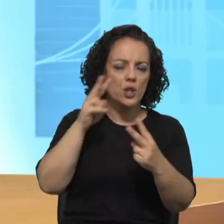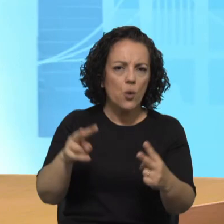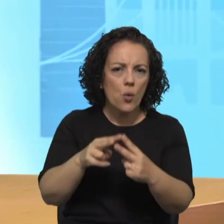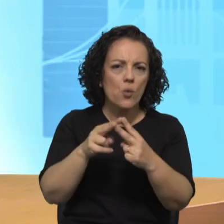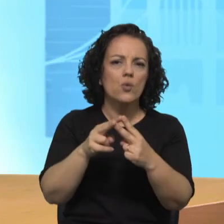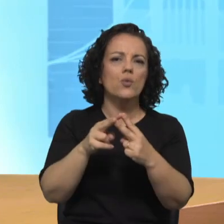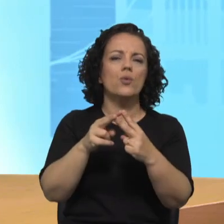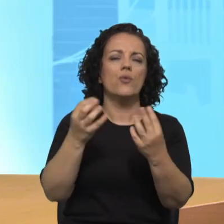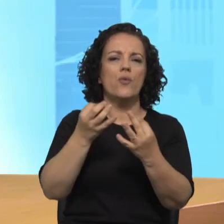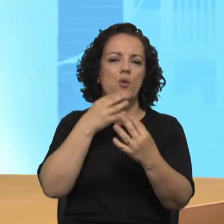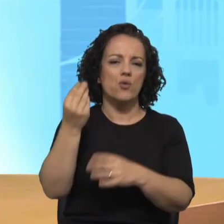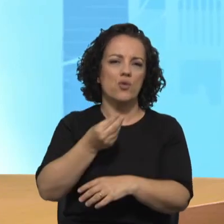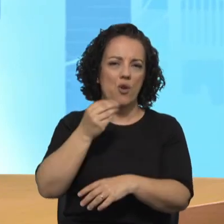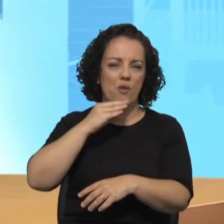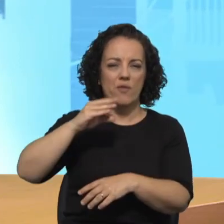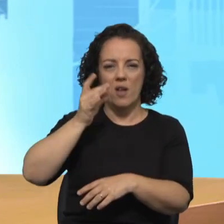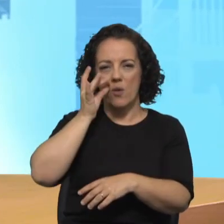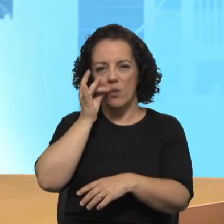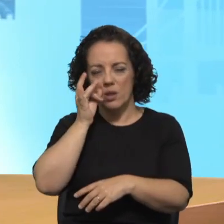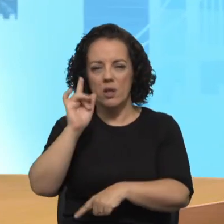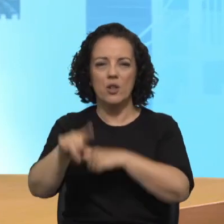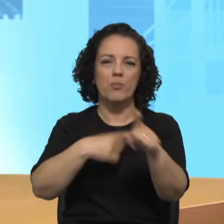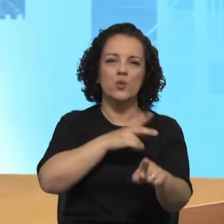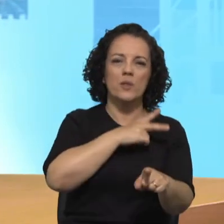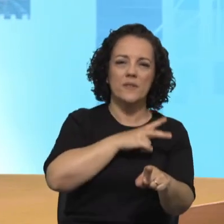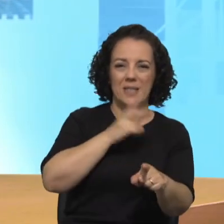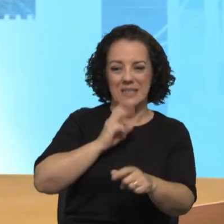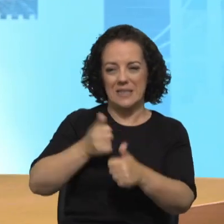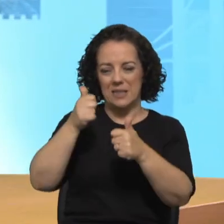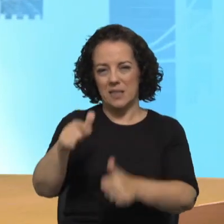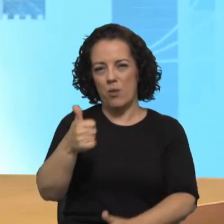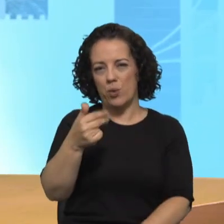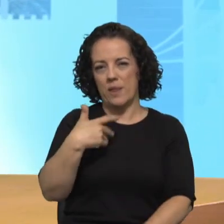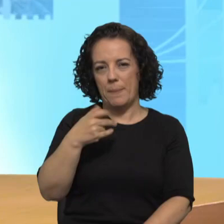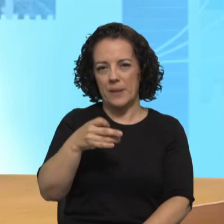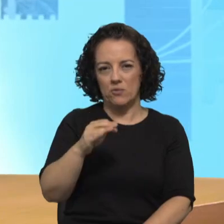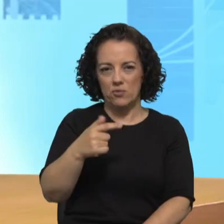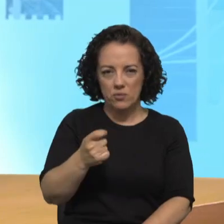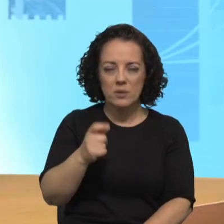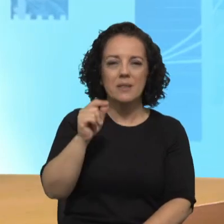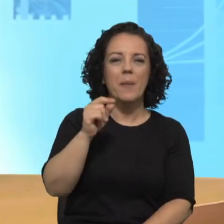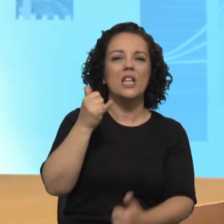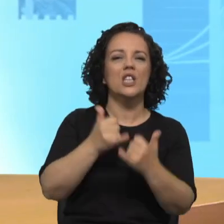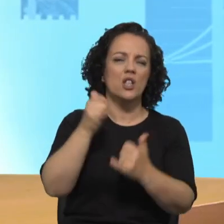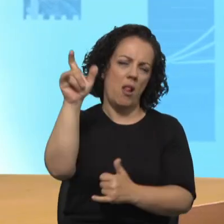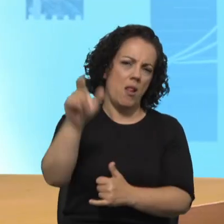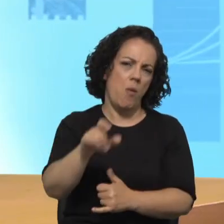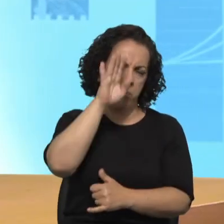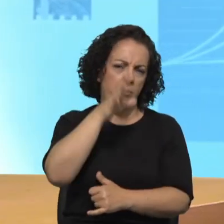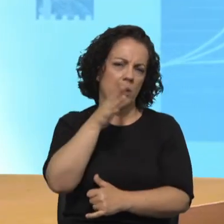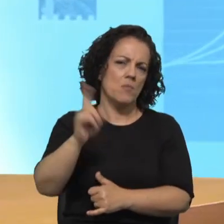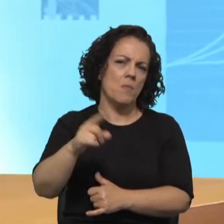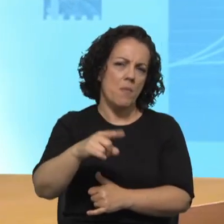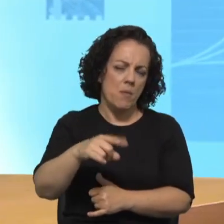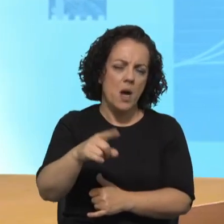com os jovens em Budapeste e depois na universidade, é esta questão do digital. Ele tem dito isso várias vezes, até no sínodo